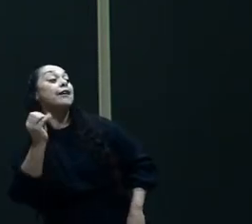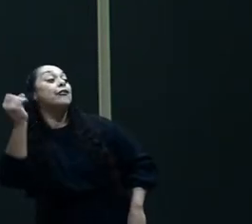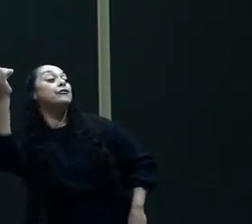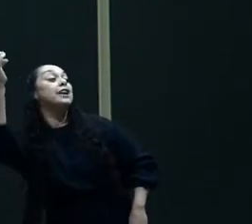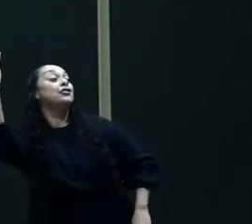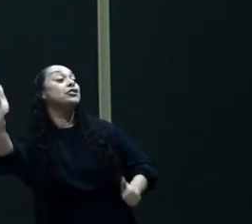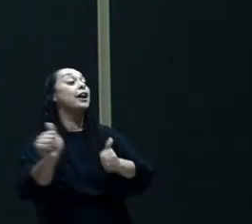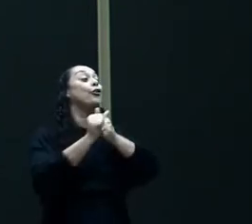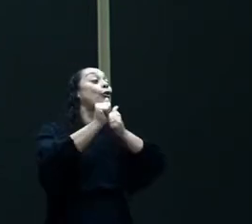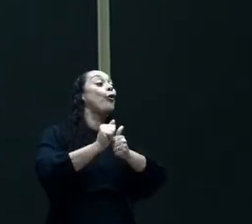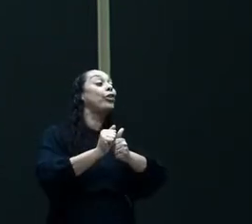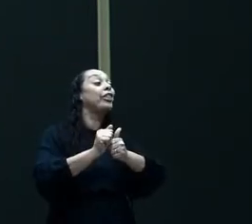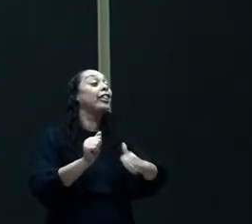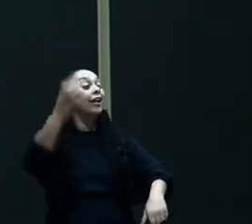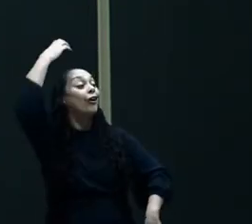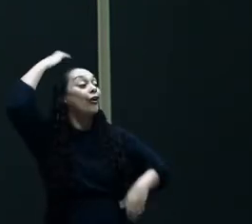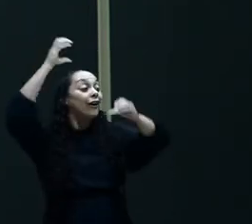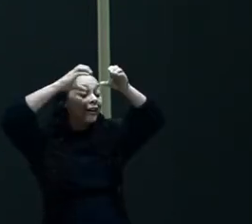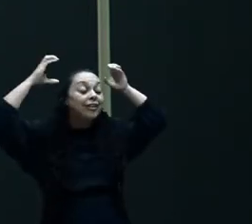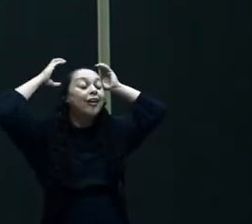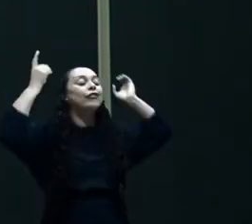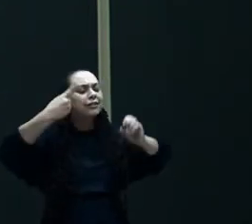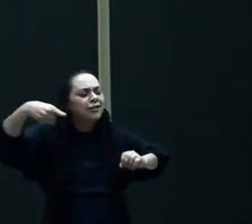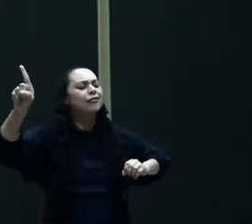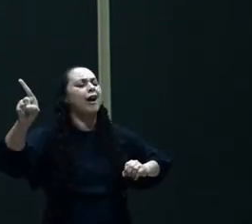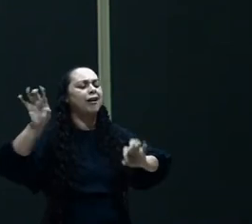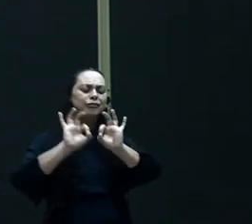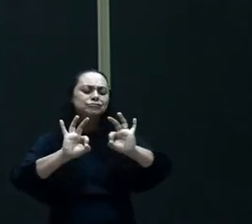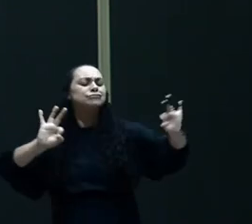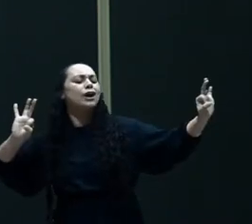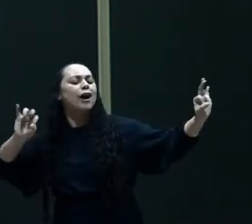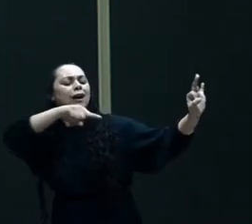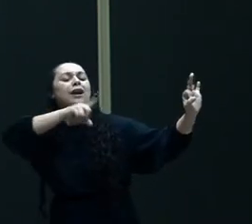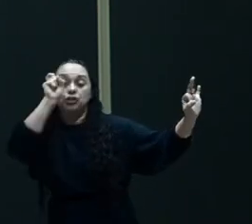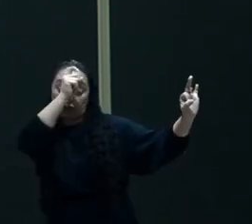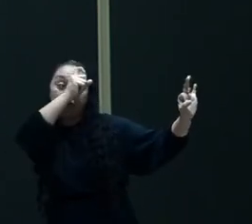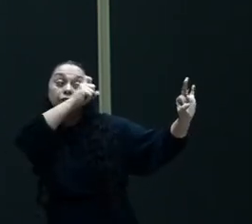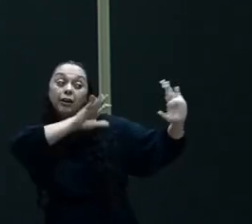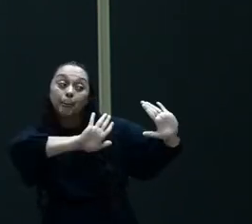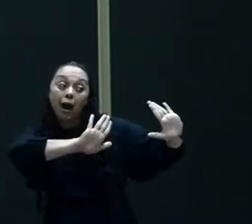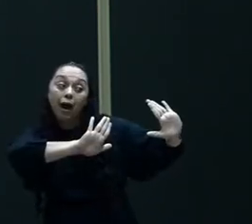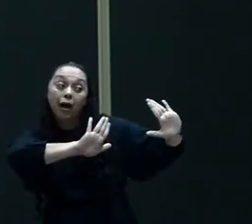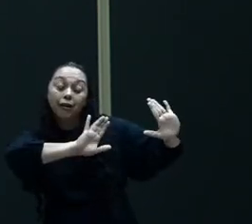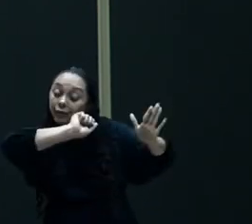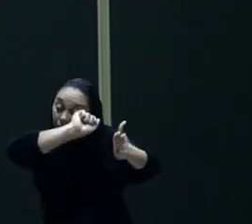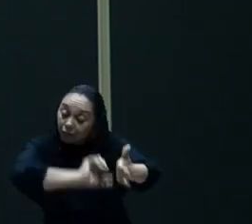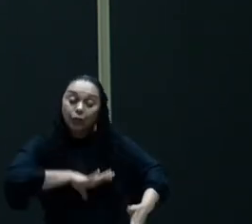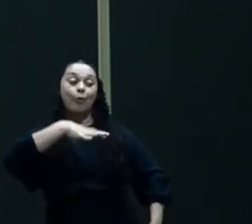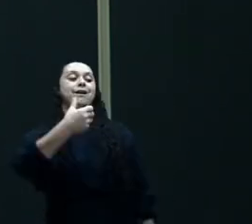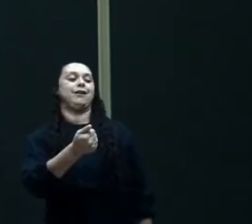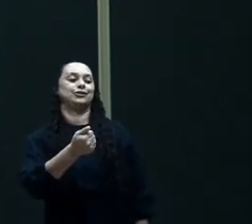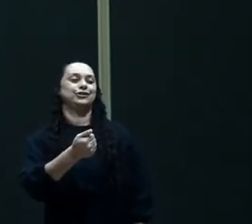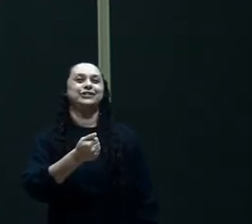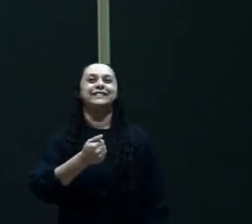o caminho esse caminho não vai ser simples Paulo nunca imaginou mas aí